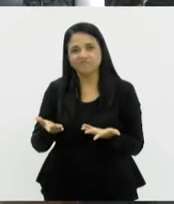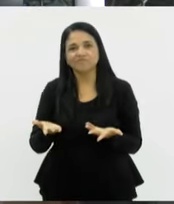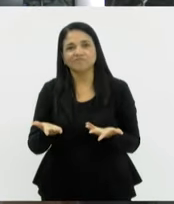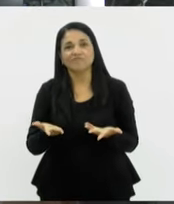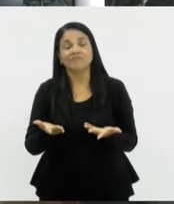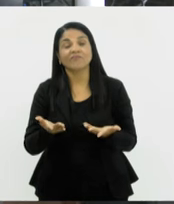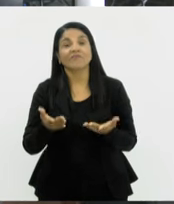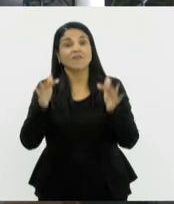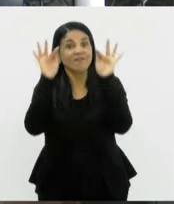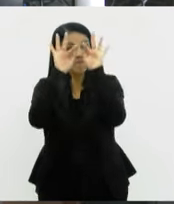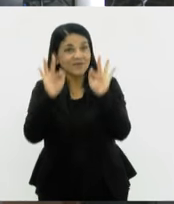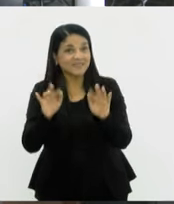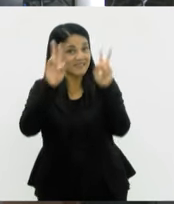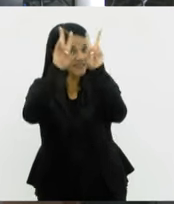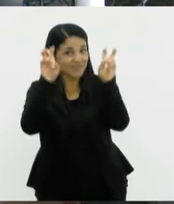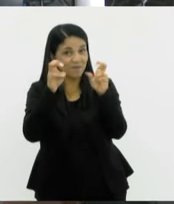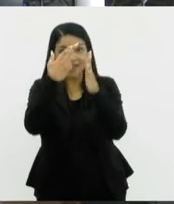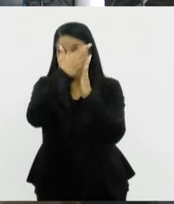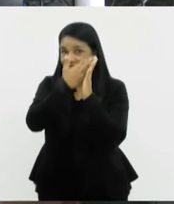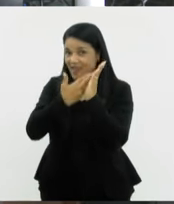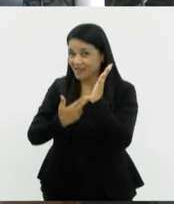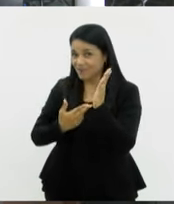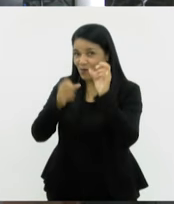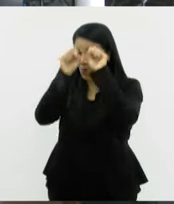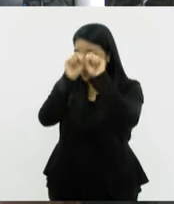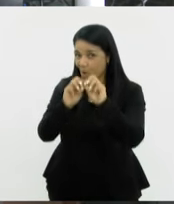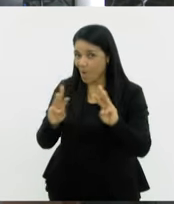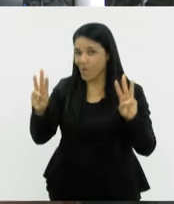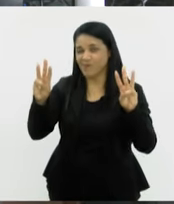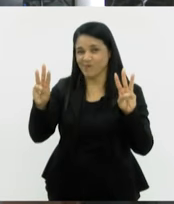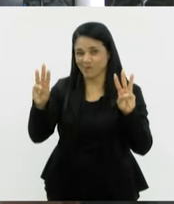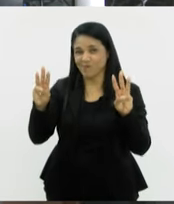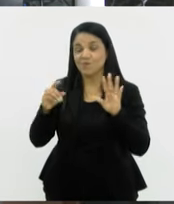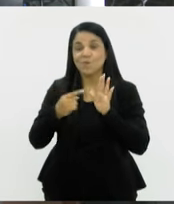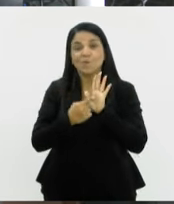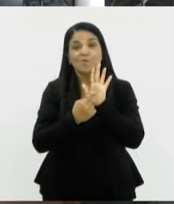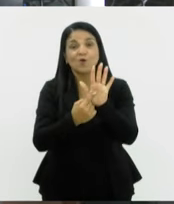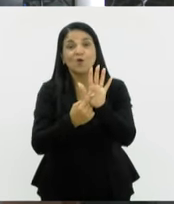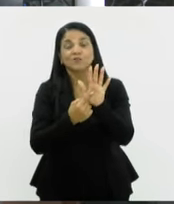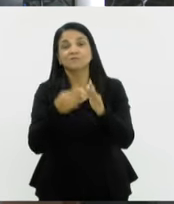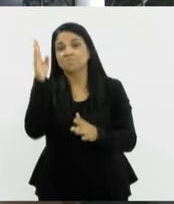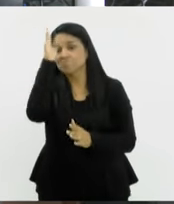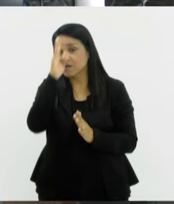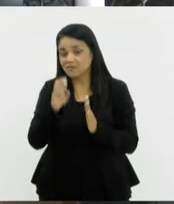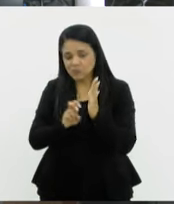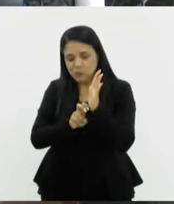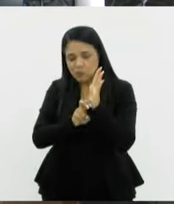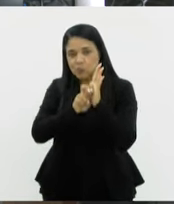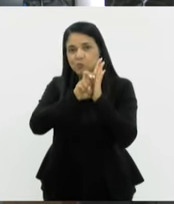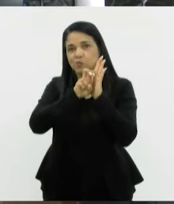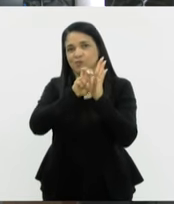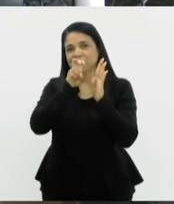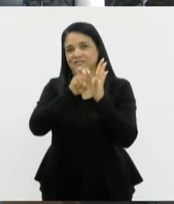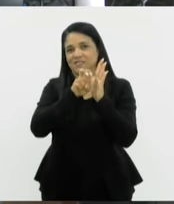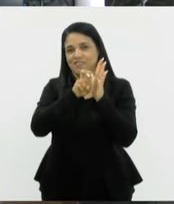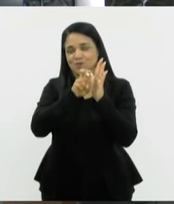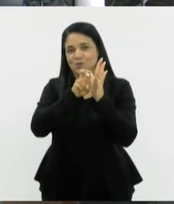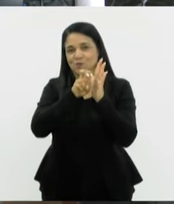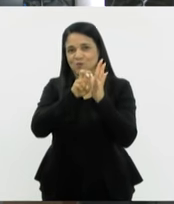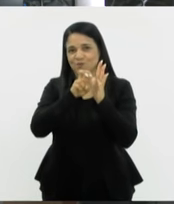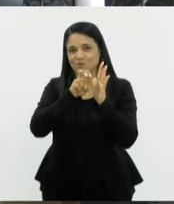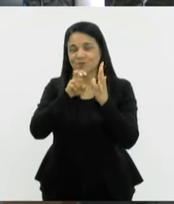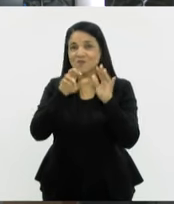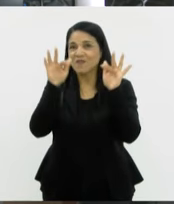sobre felicidade, um relatório que foi patrocinado pela ONU mostrou que o Brasil subiu 5 posições no ranking mundial